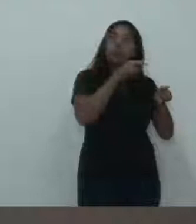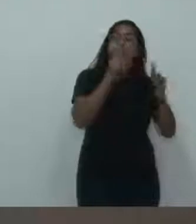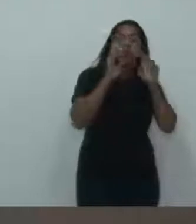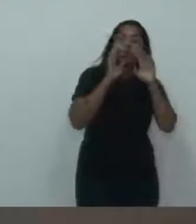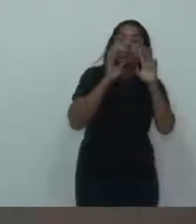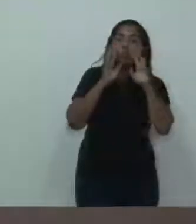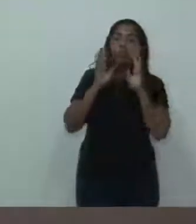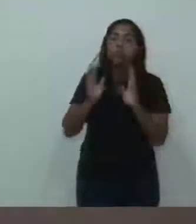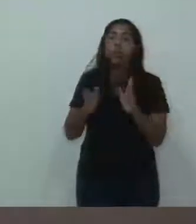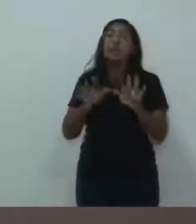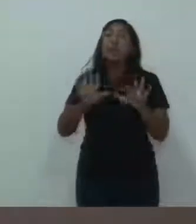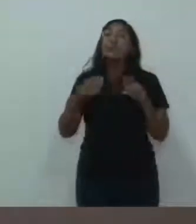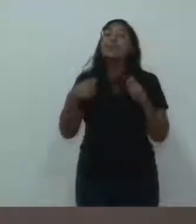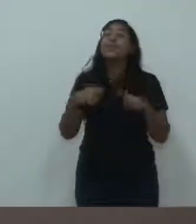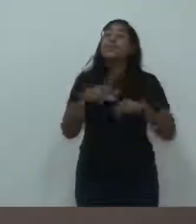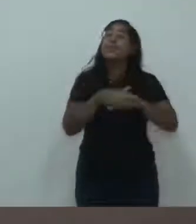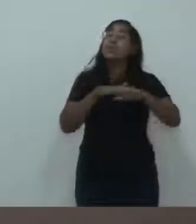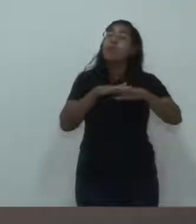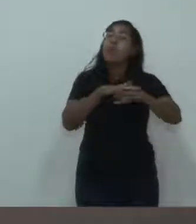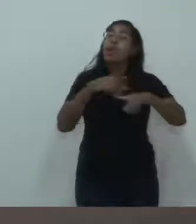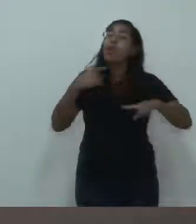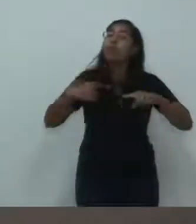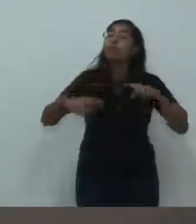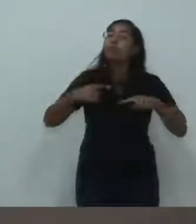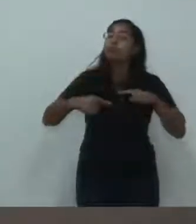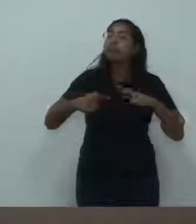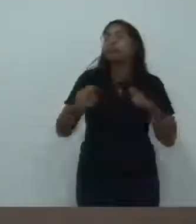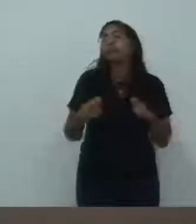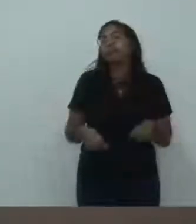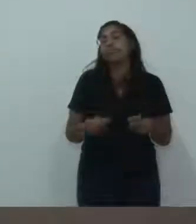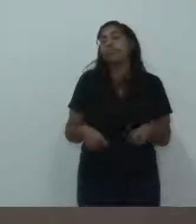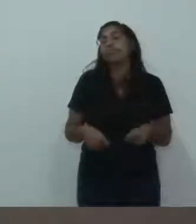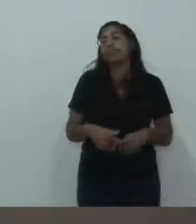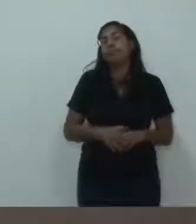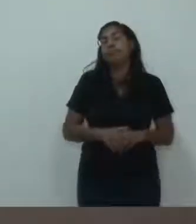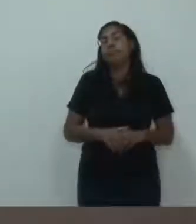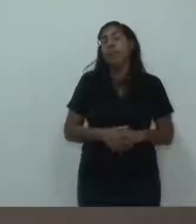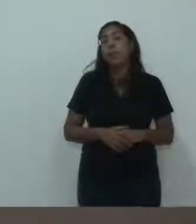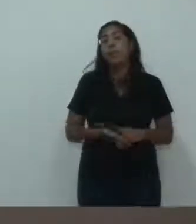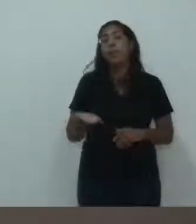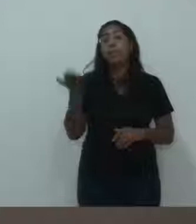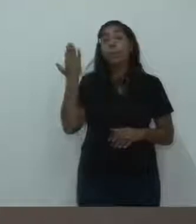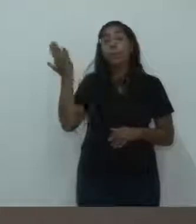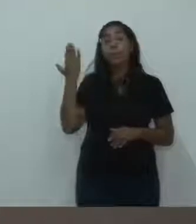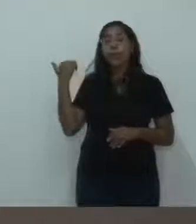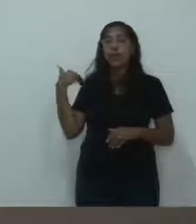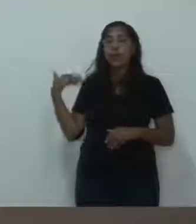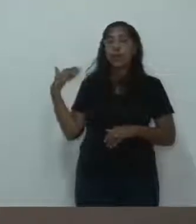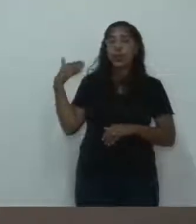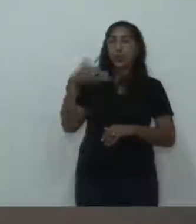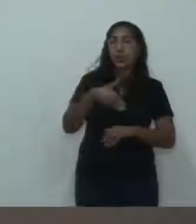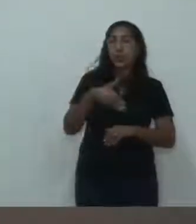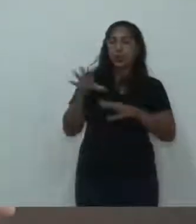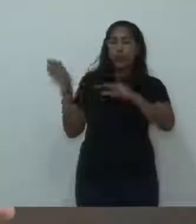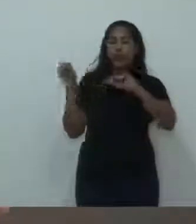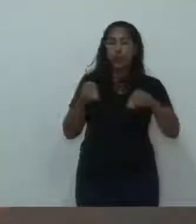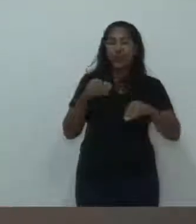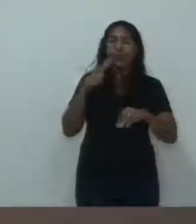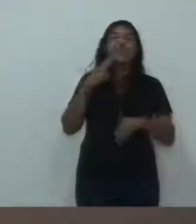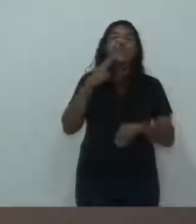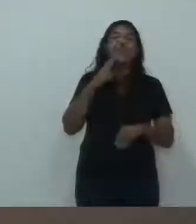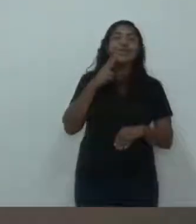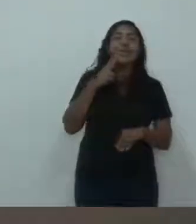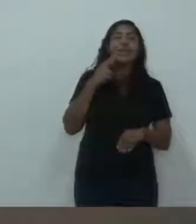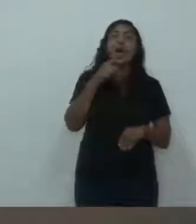precisa muito diálogo, não é uma situação simples. Quando a gente veio para Vinhedo, a gente morou ali na Santa Cruz. E as pessoas talvez que